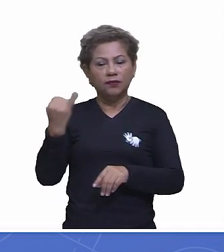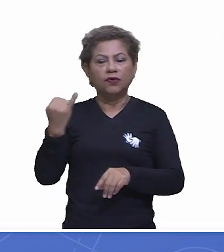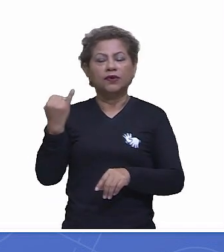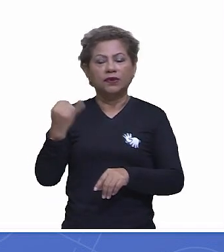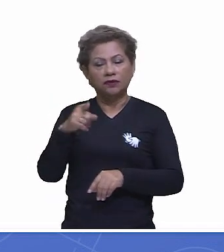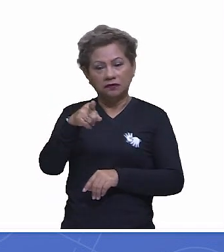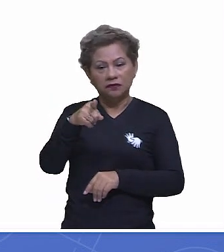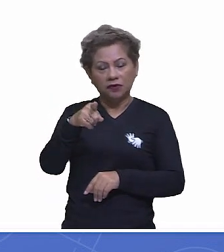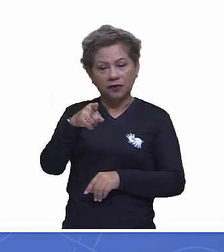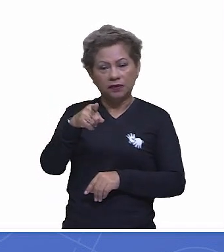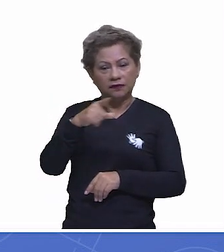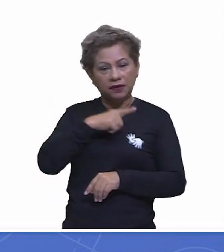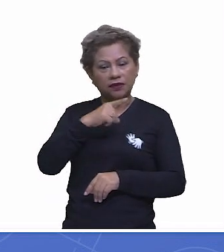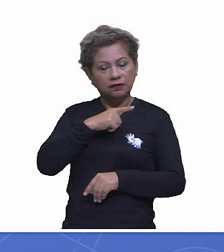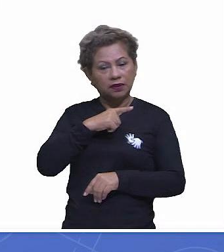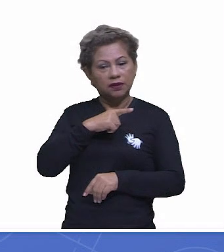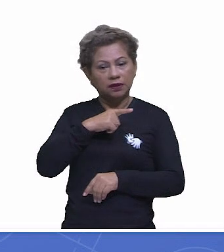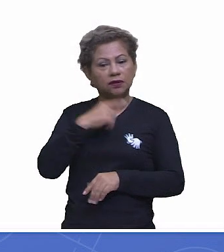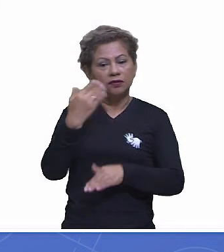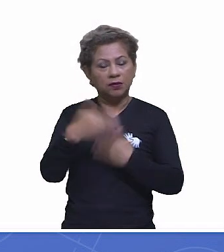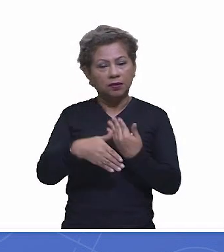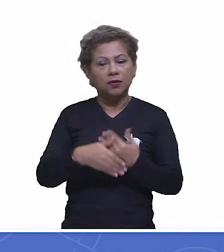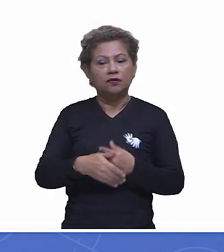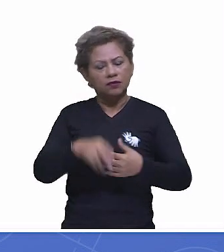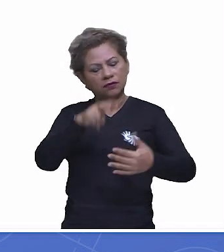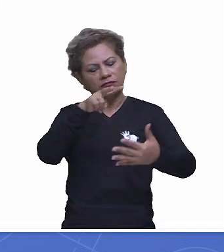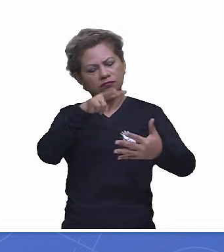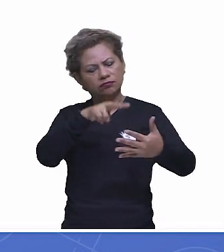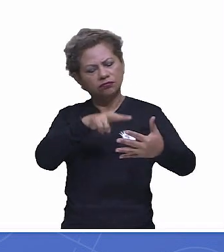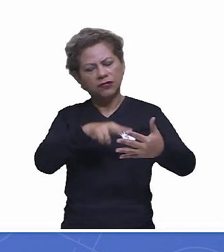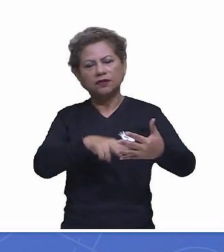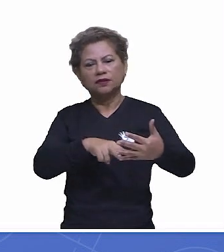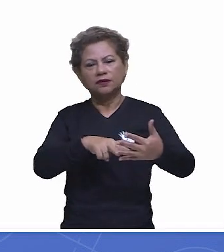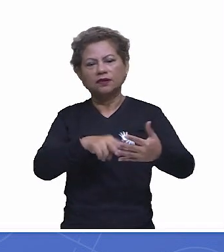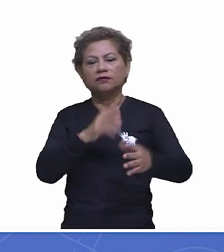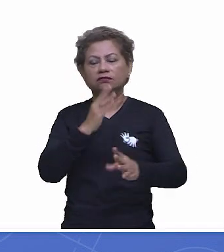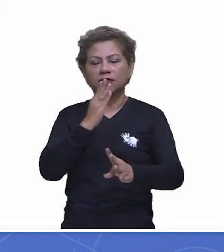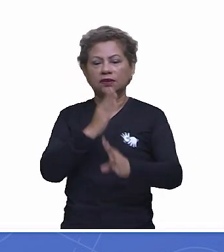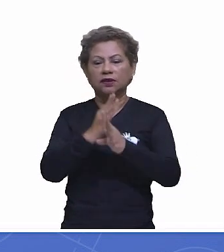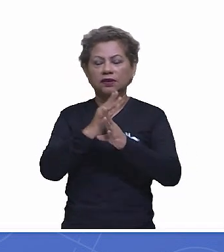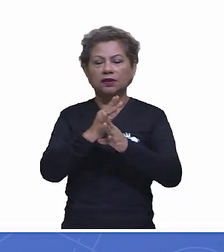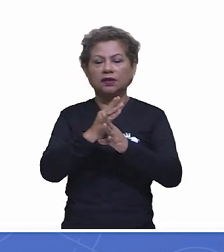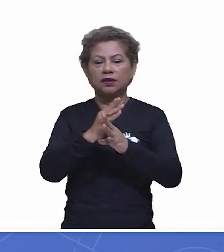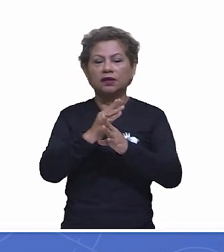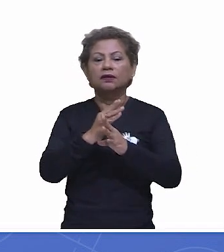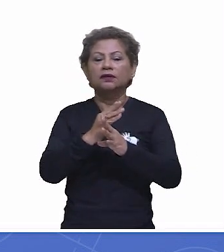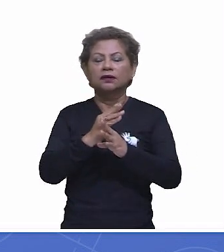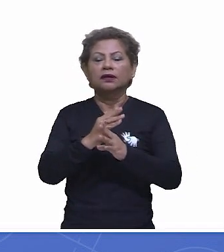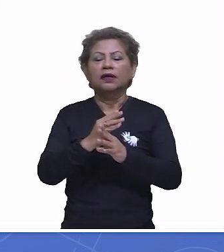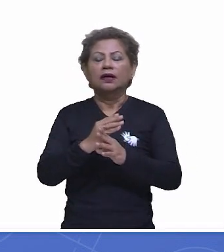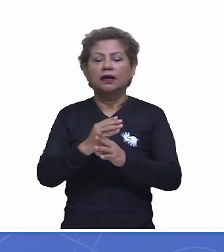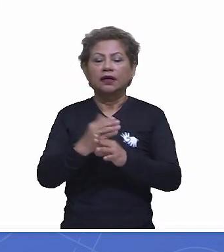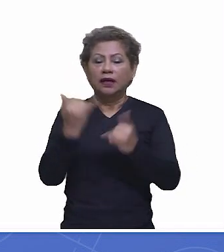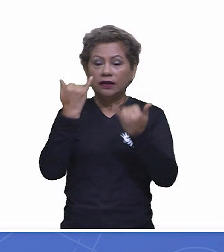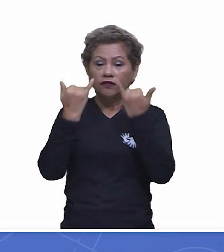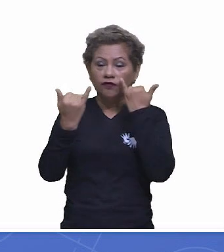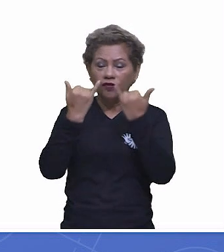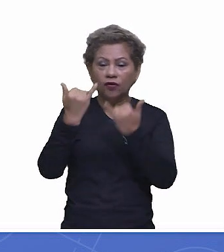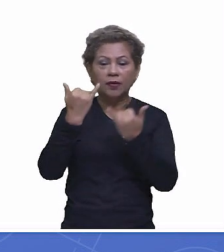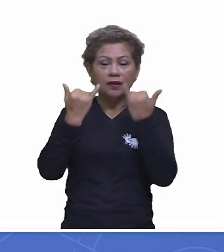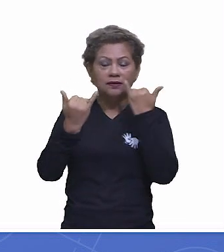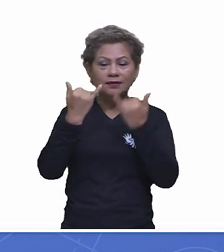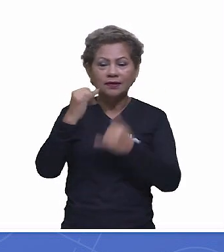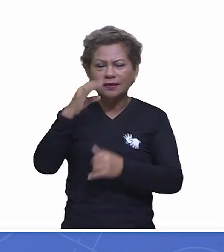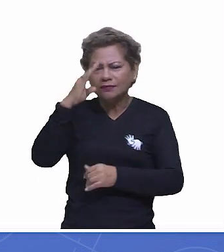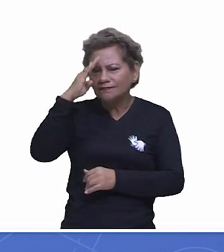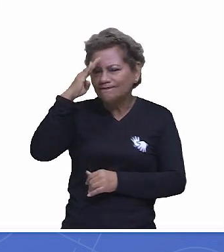de vestibular, por exemplo. E aí é para encontrar o tópico, né? The main topic, quer dizer, a informação principal, o tópico principal